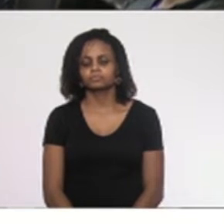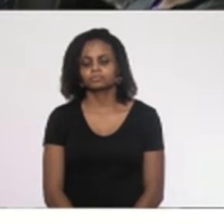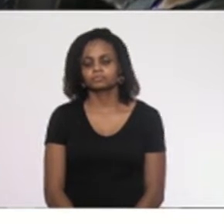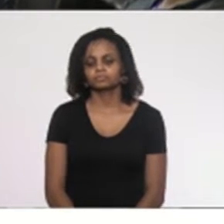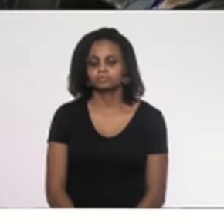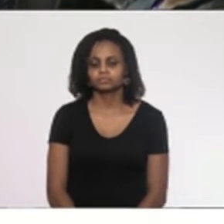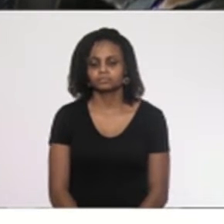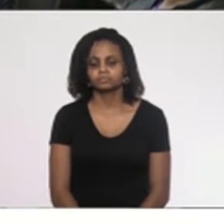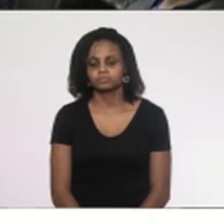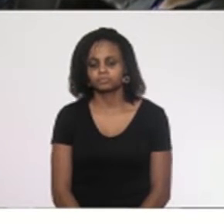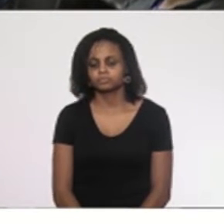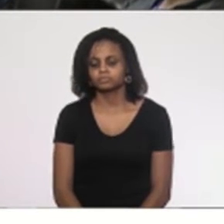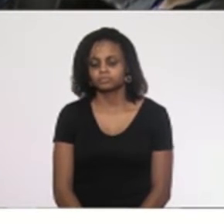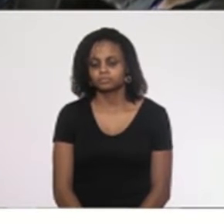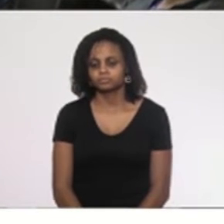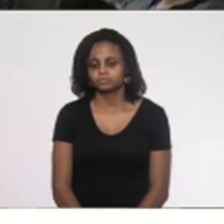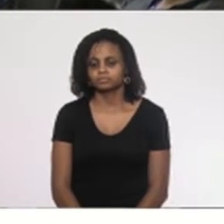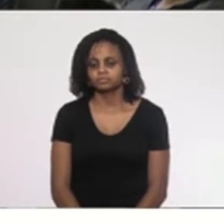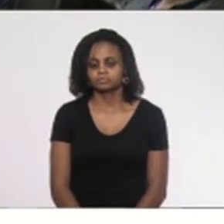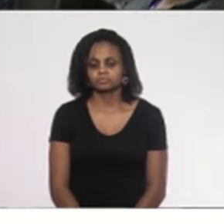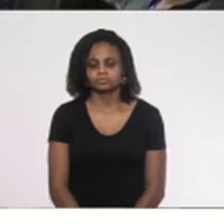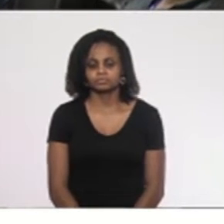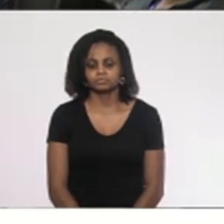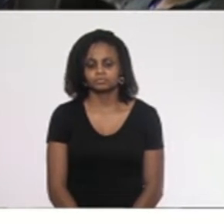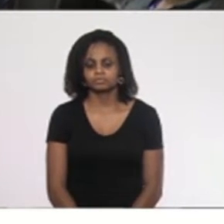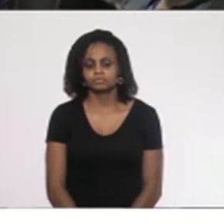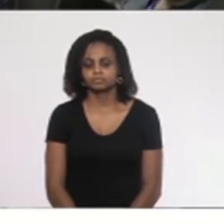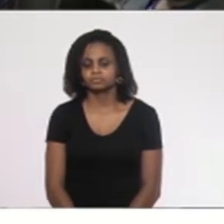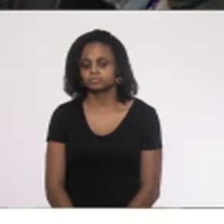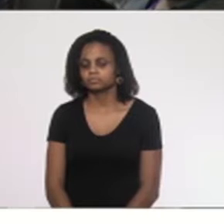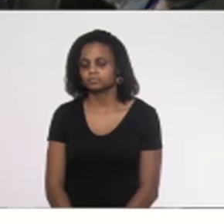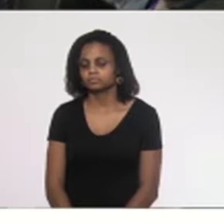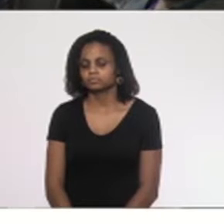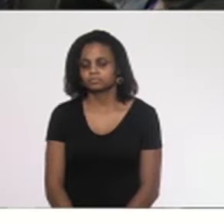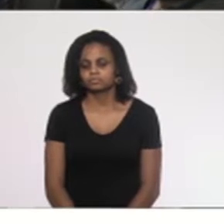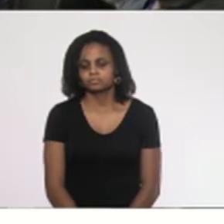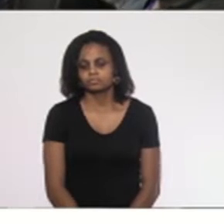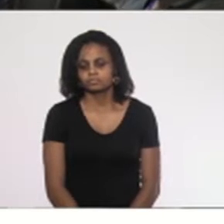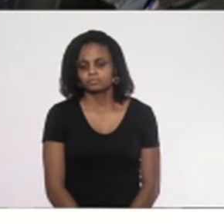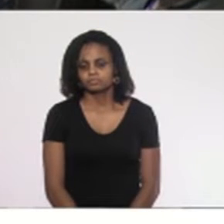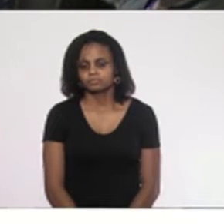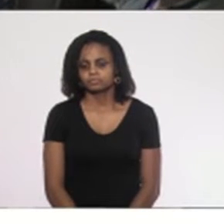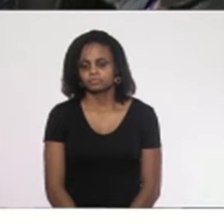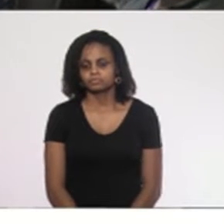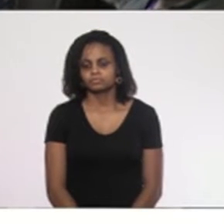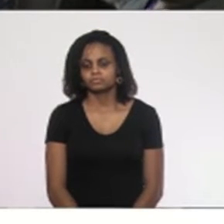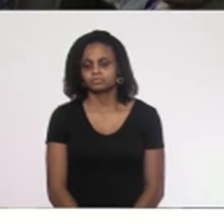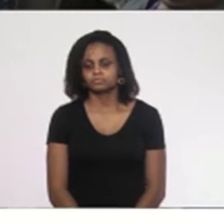retirou. É, estou vendo aqui, estou falando.